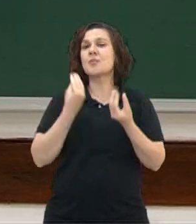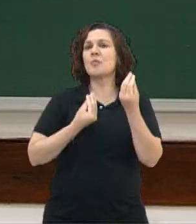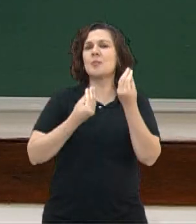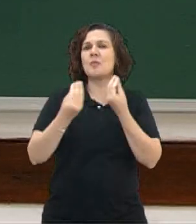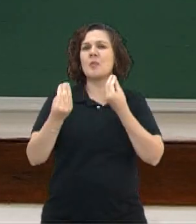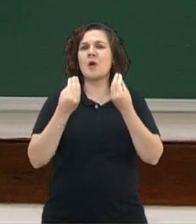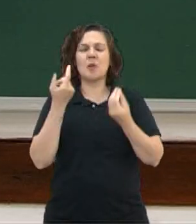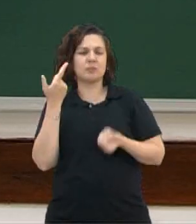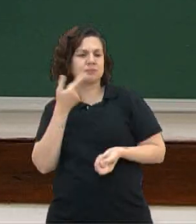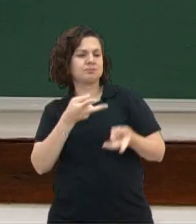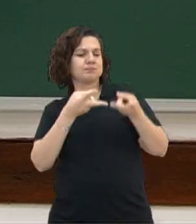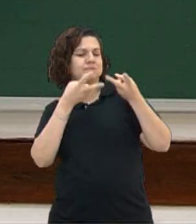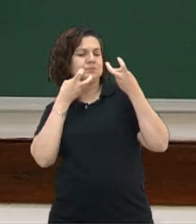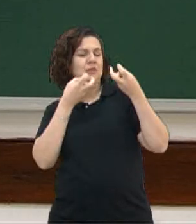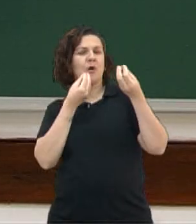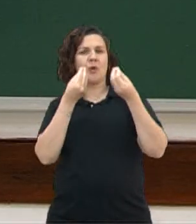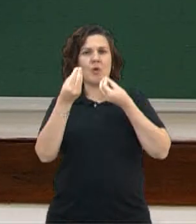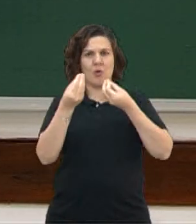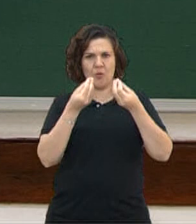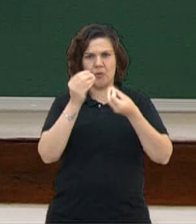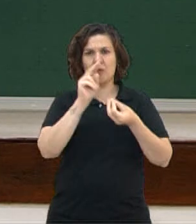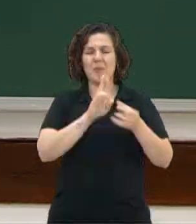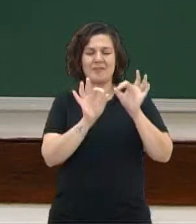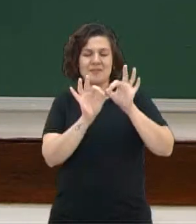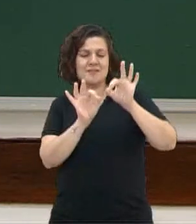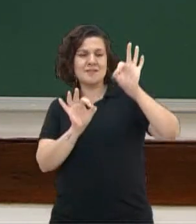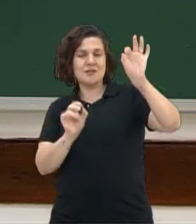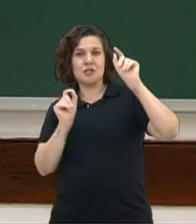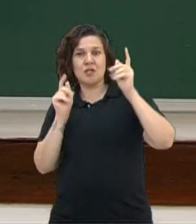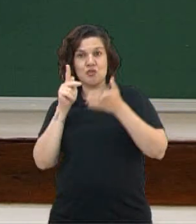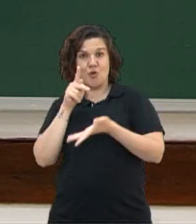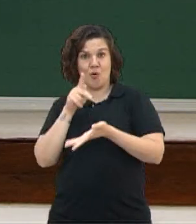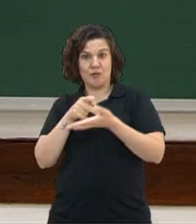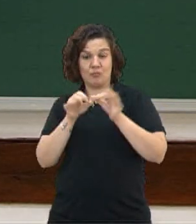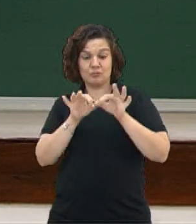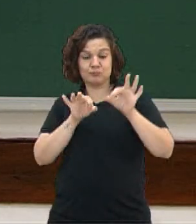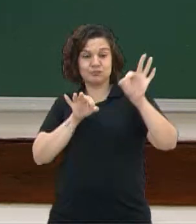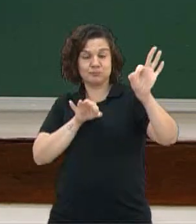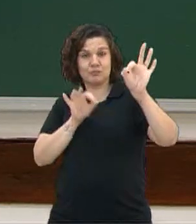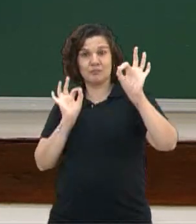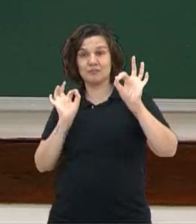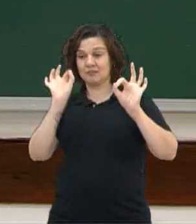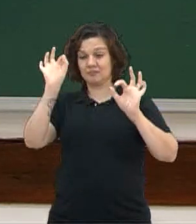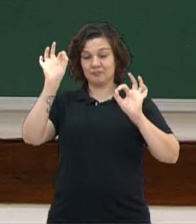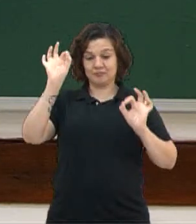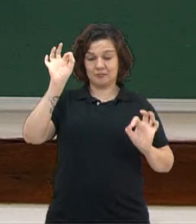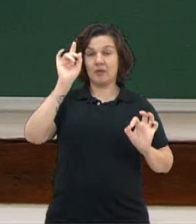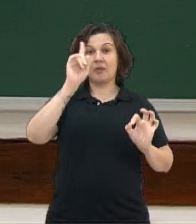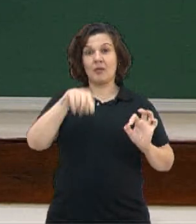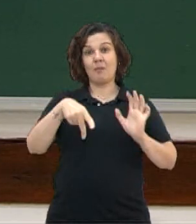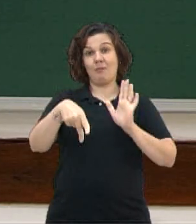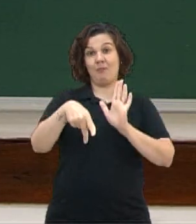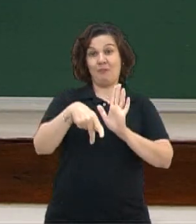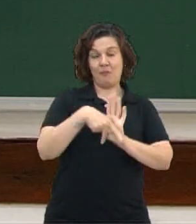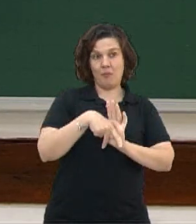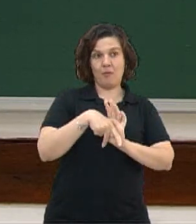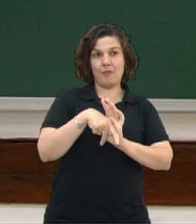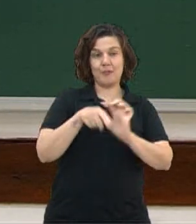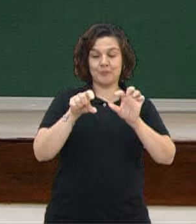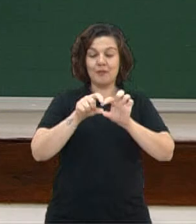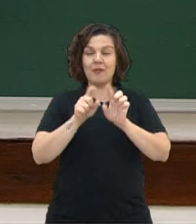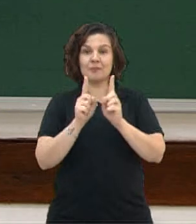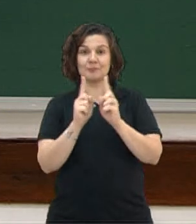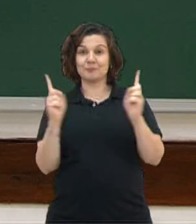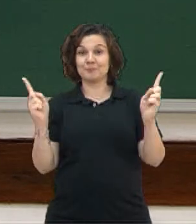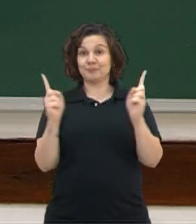conseguir saber ter essa noção da distância entre os pontos representados no mapa é utilizando a escala. Então, daí a